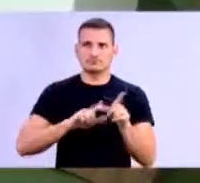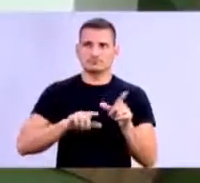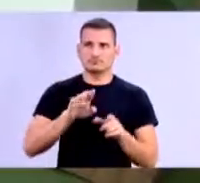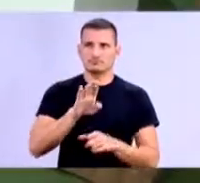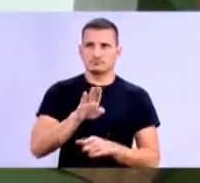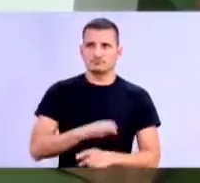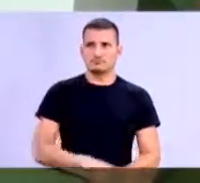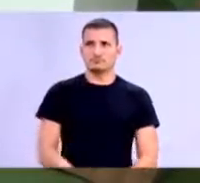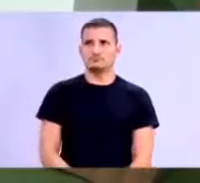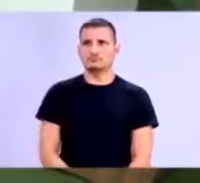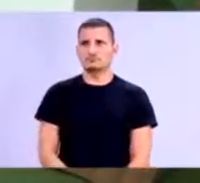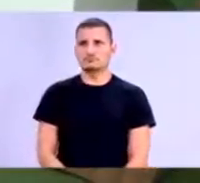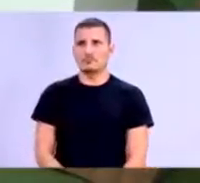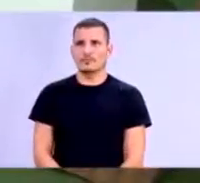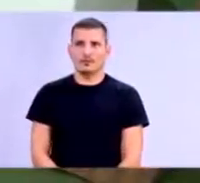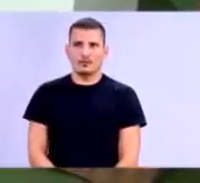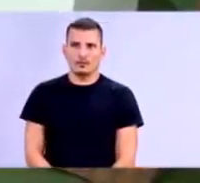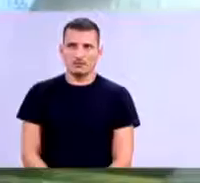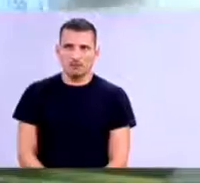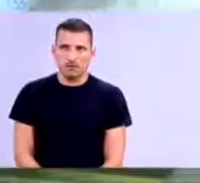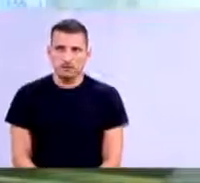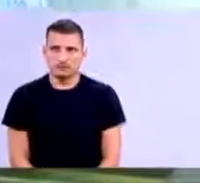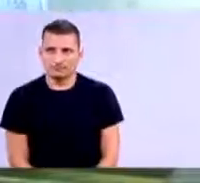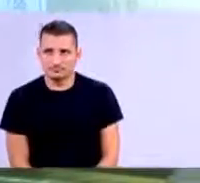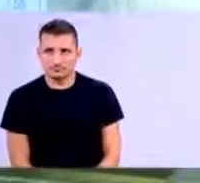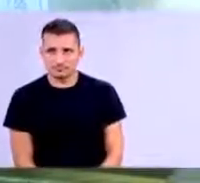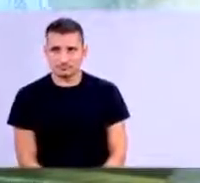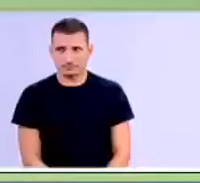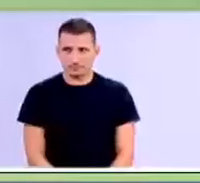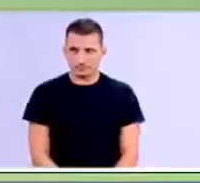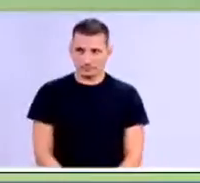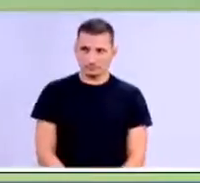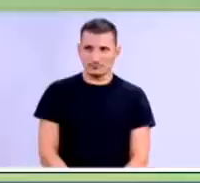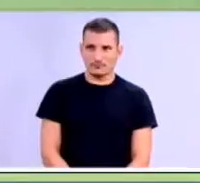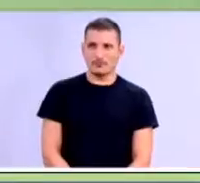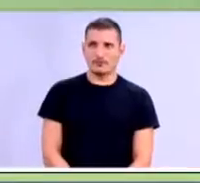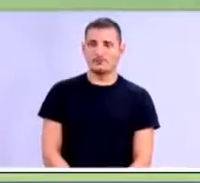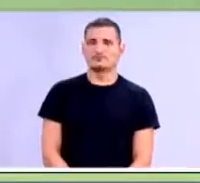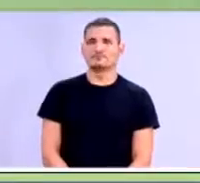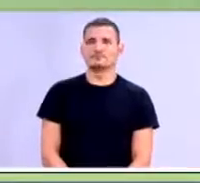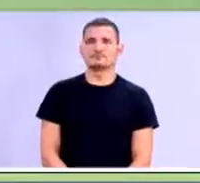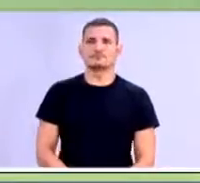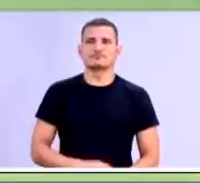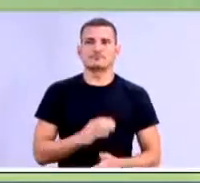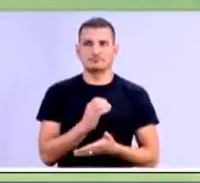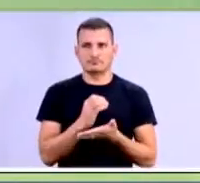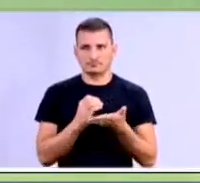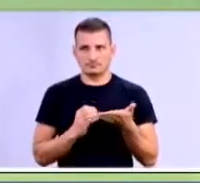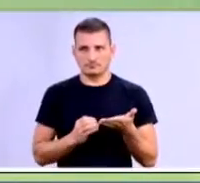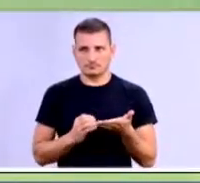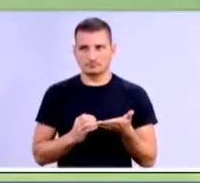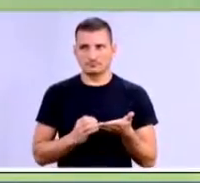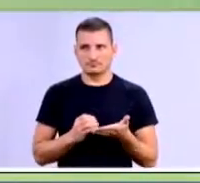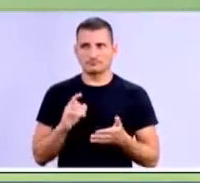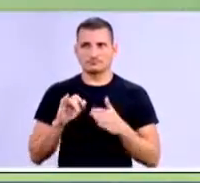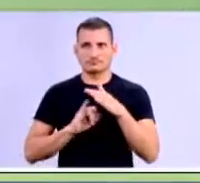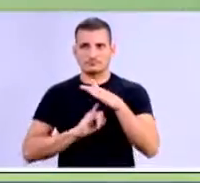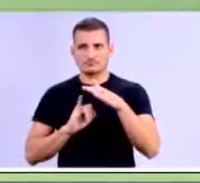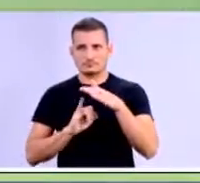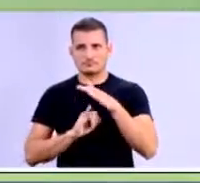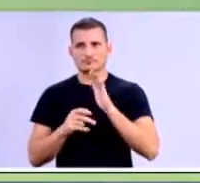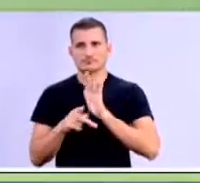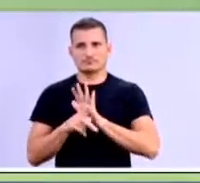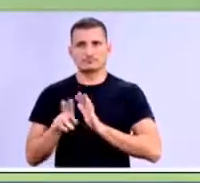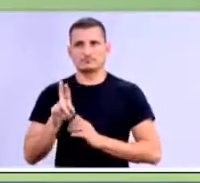as outras... Que bom. Então, as outras alternativas estão corretas. O ofício, ele é de uso exclusivo de órgãos